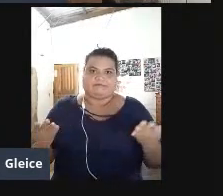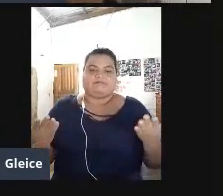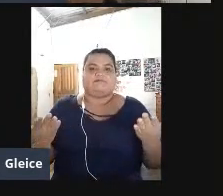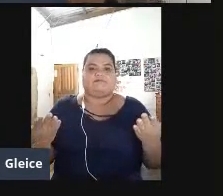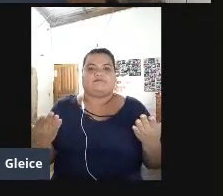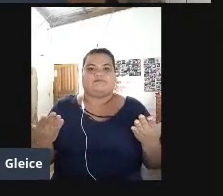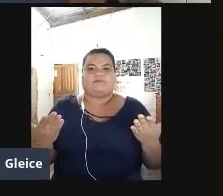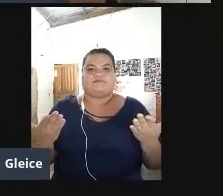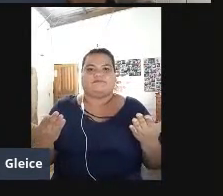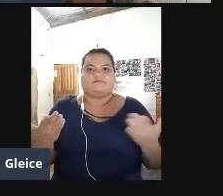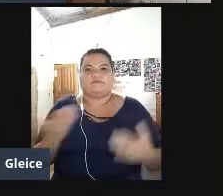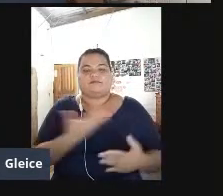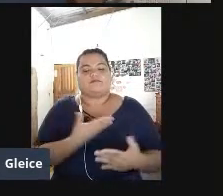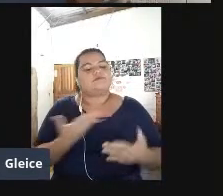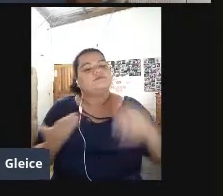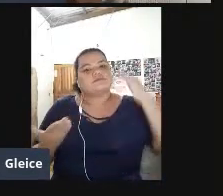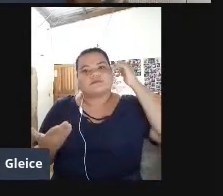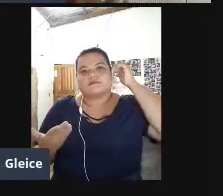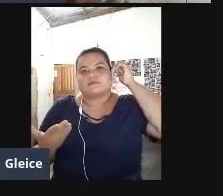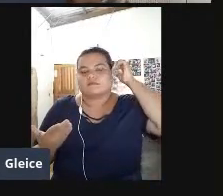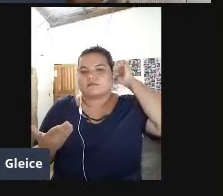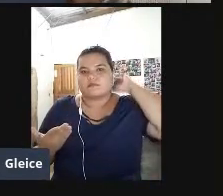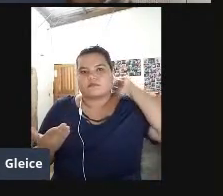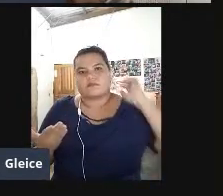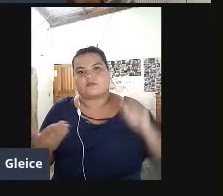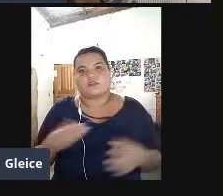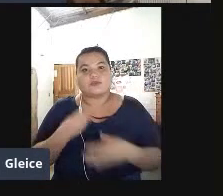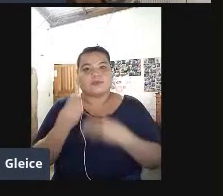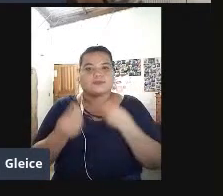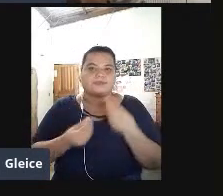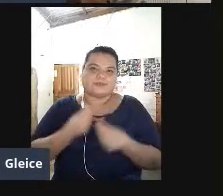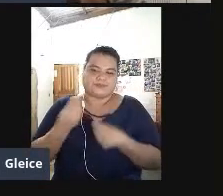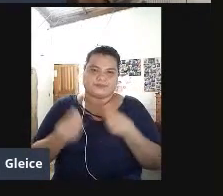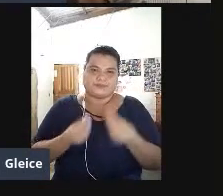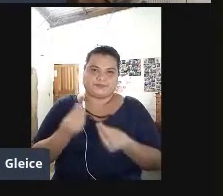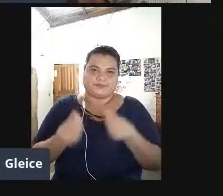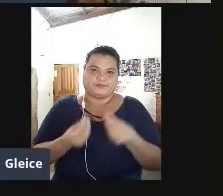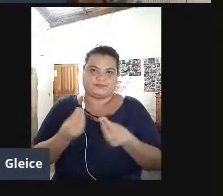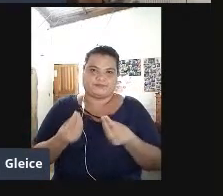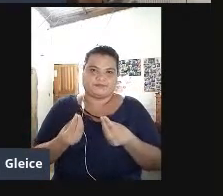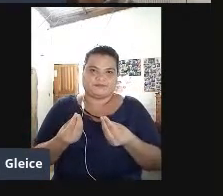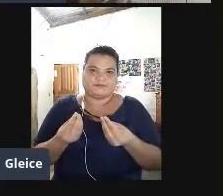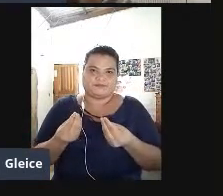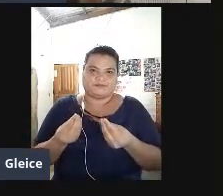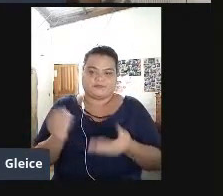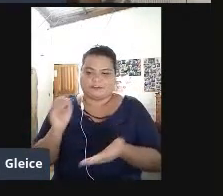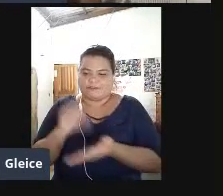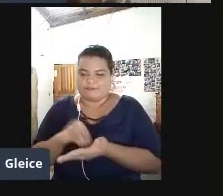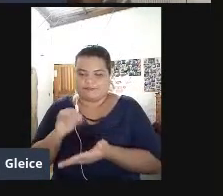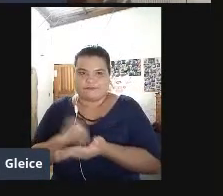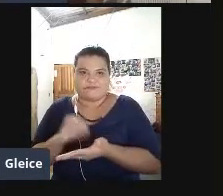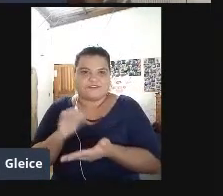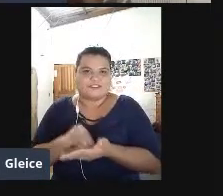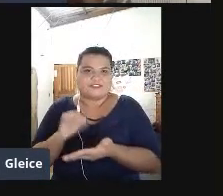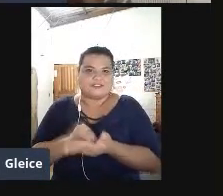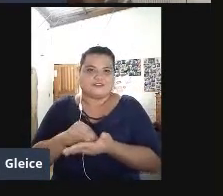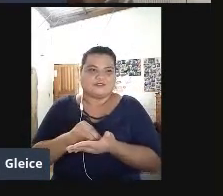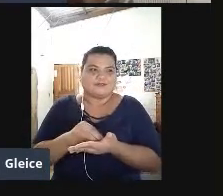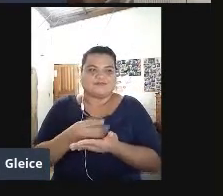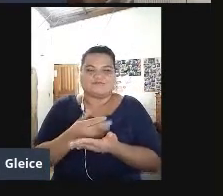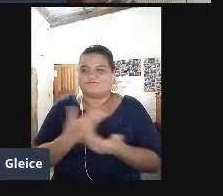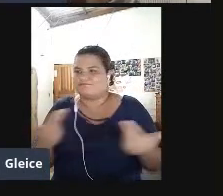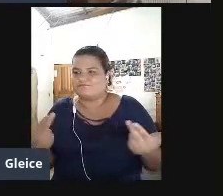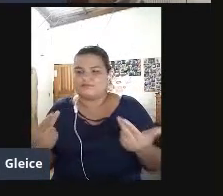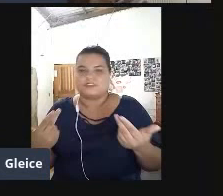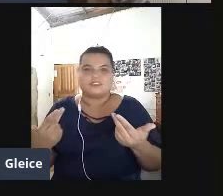colega Michele Frausino, ela não fornece, ela não agrega, ela não sintetiza massa. Então a gente via num paradoxo, porque a